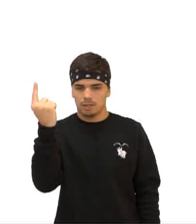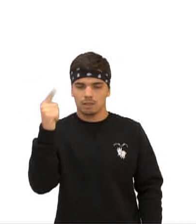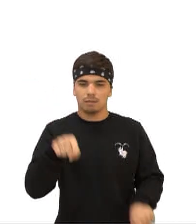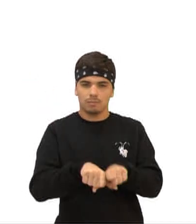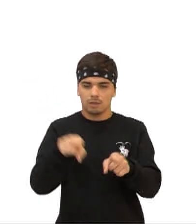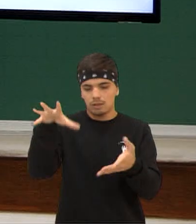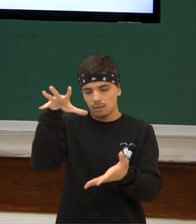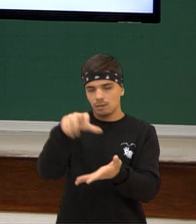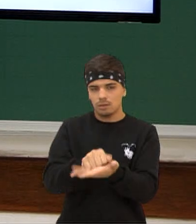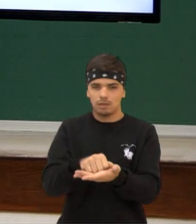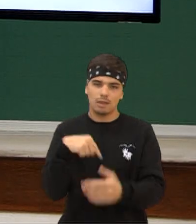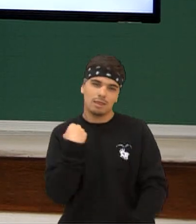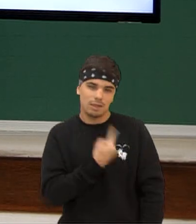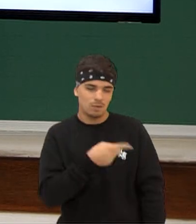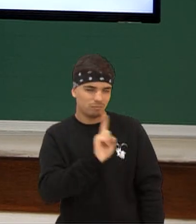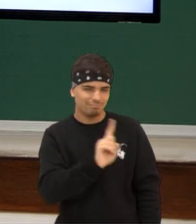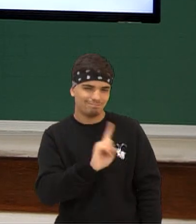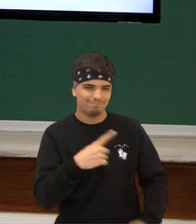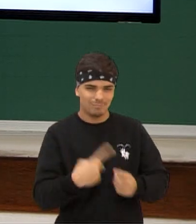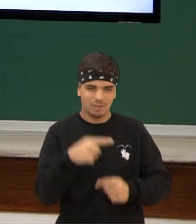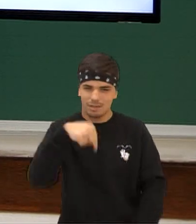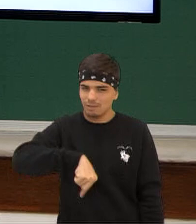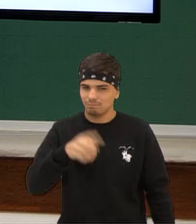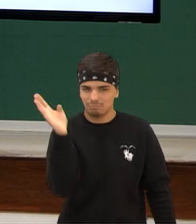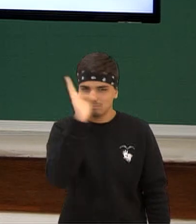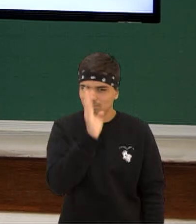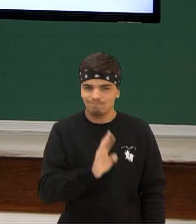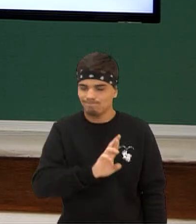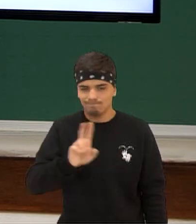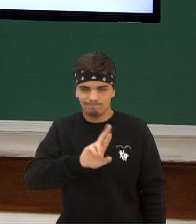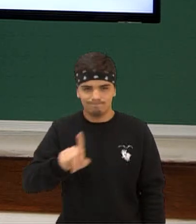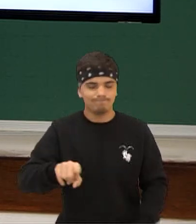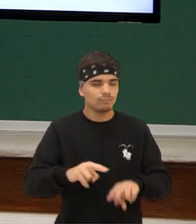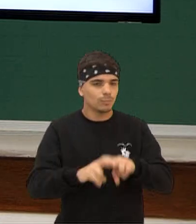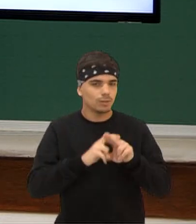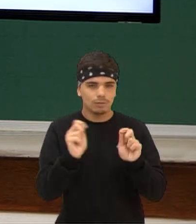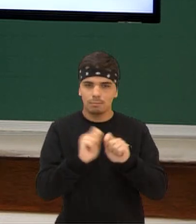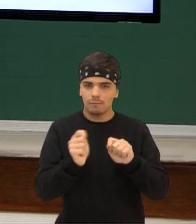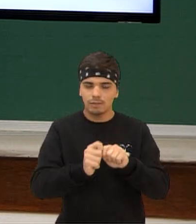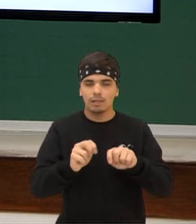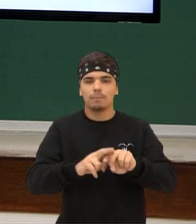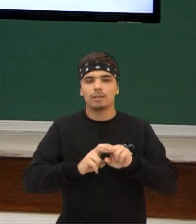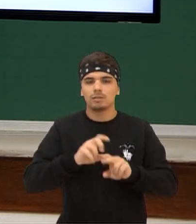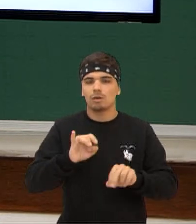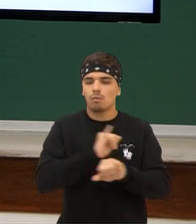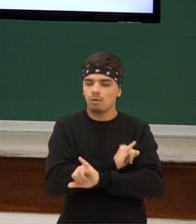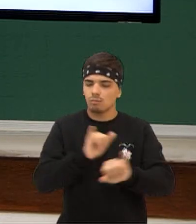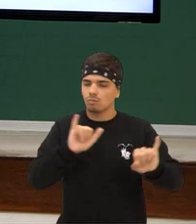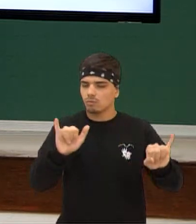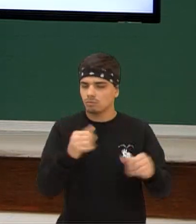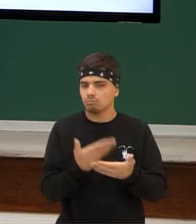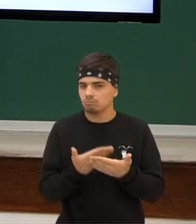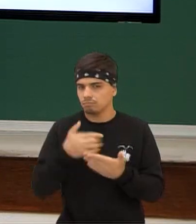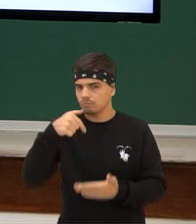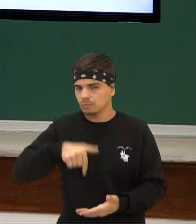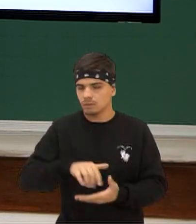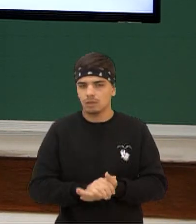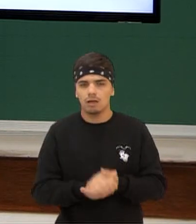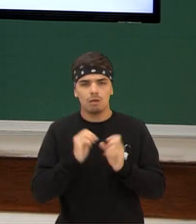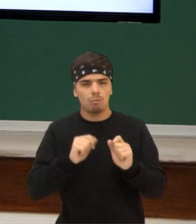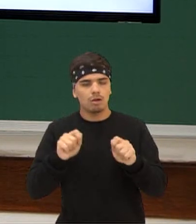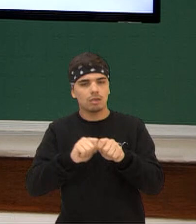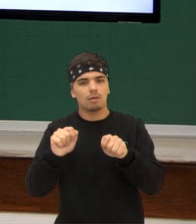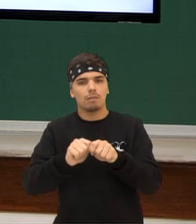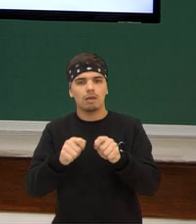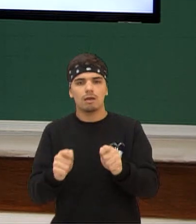registrar no caso não a gente porque não é aqui no Brasil então não vai dar para gente fazer é só um anúncio publicitário certo pode ser